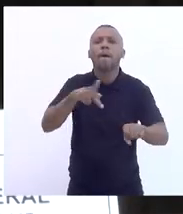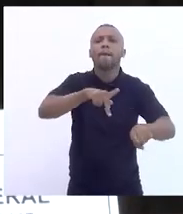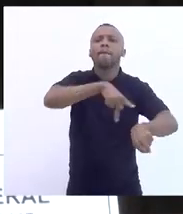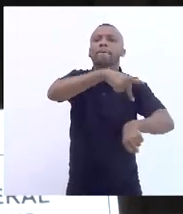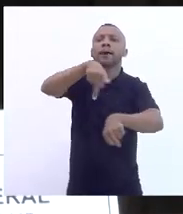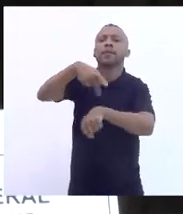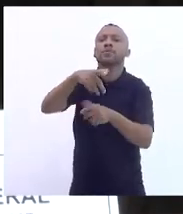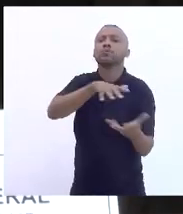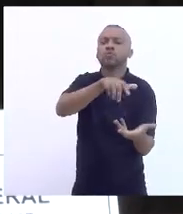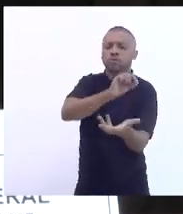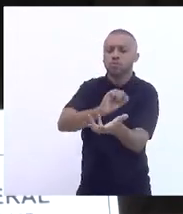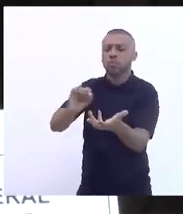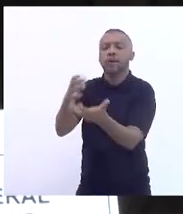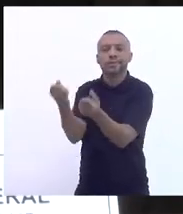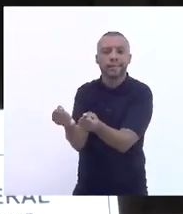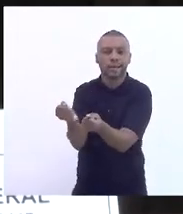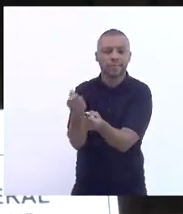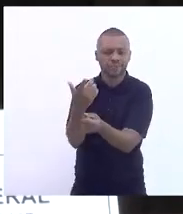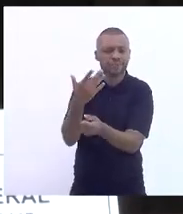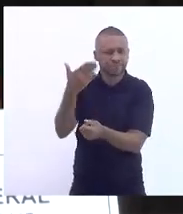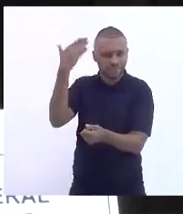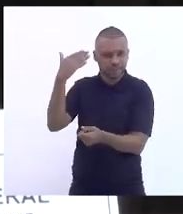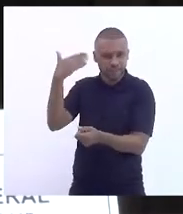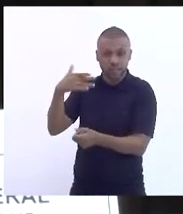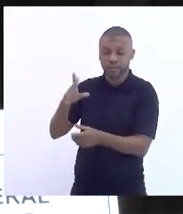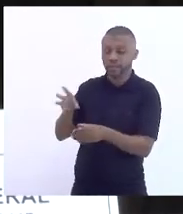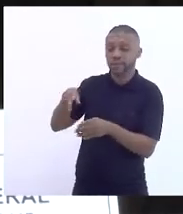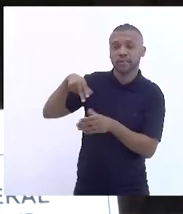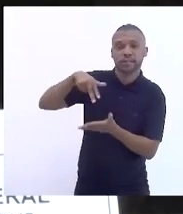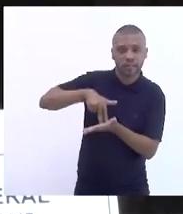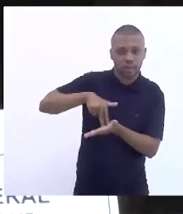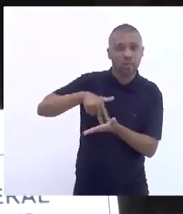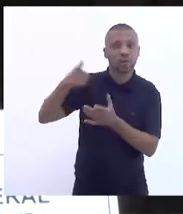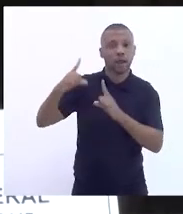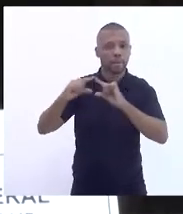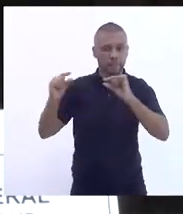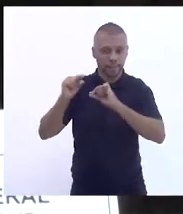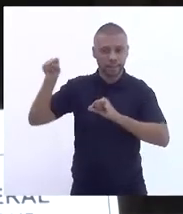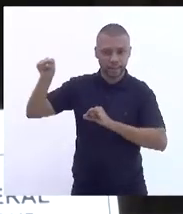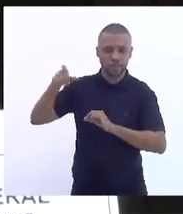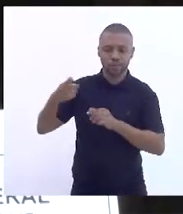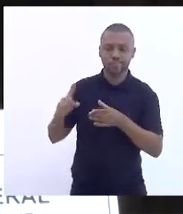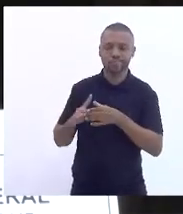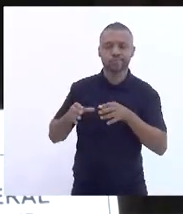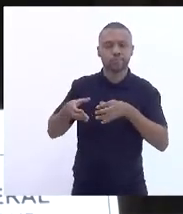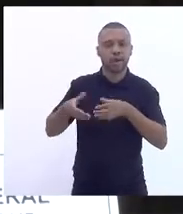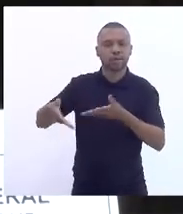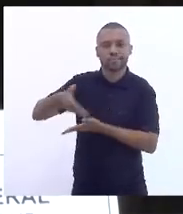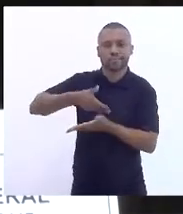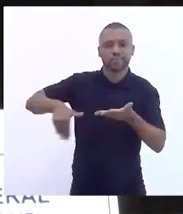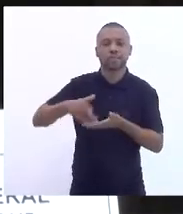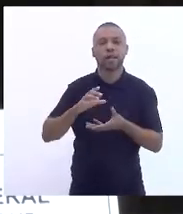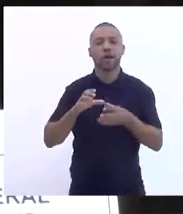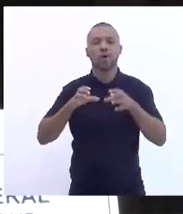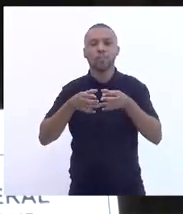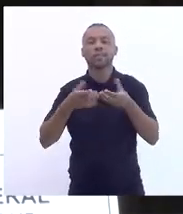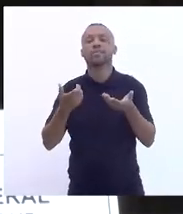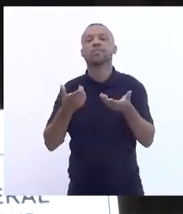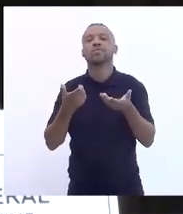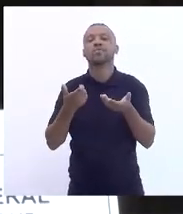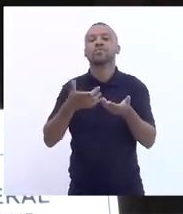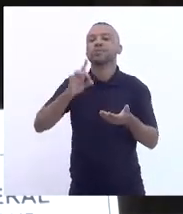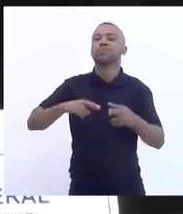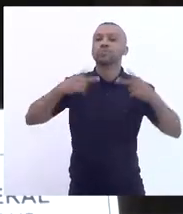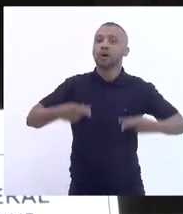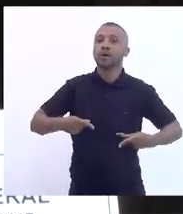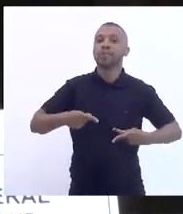é outro dia na comissão de direitos humanos é que eu sou membro ela em Brasília a gente tratava da convocação do Ministro